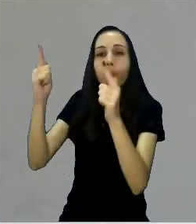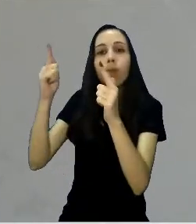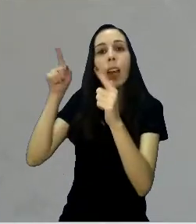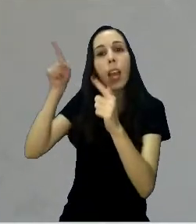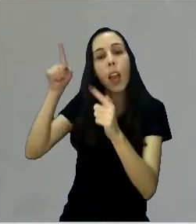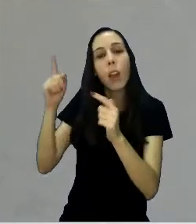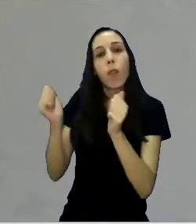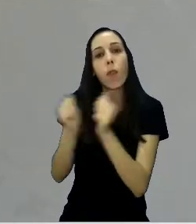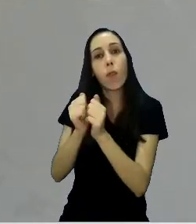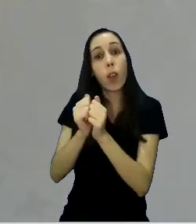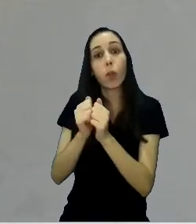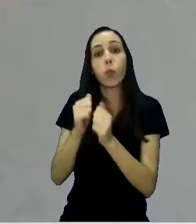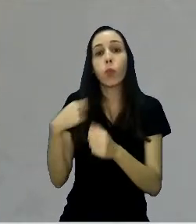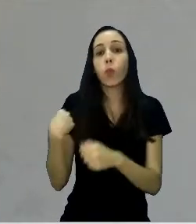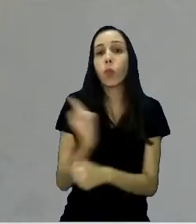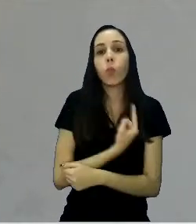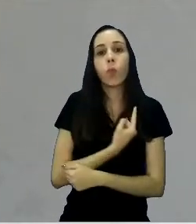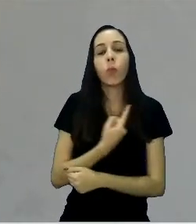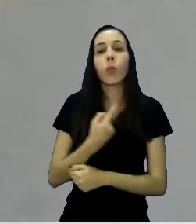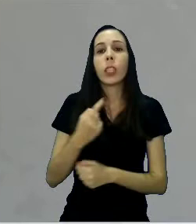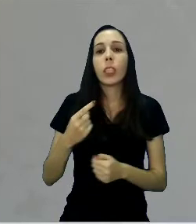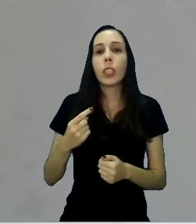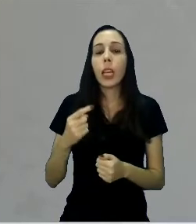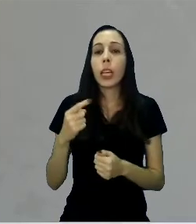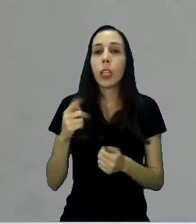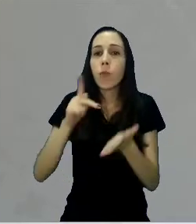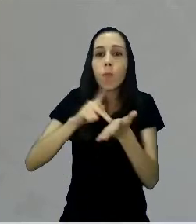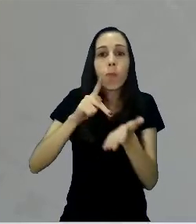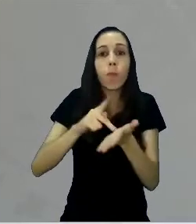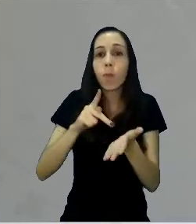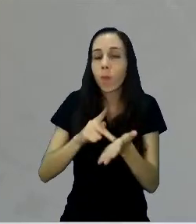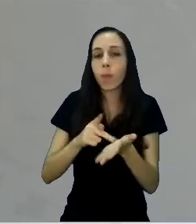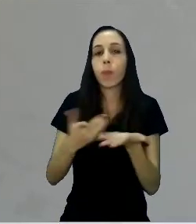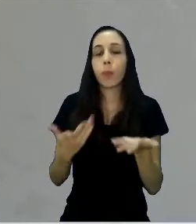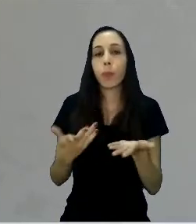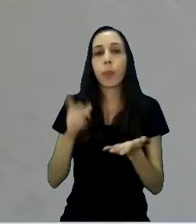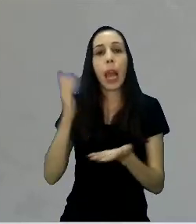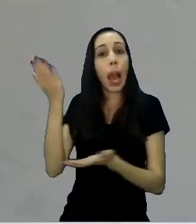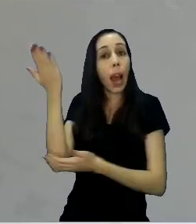Pai, cheio de graça e de verdade.